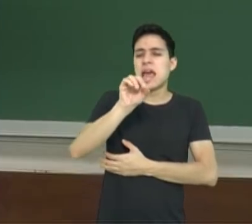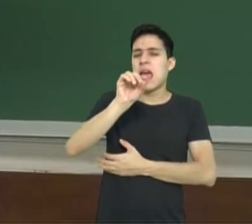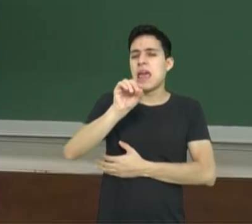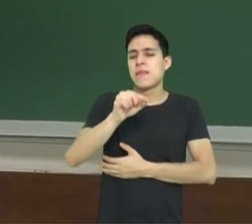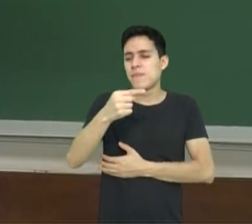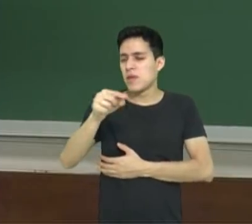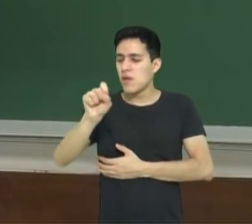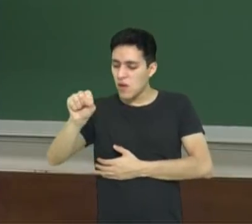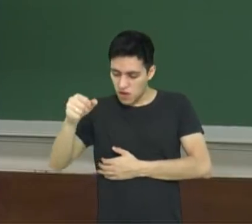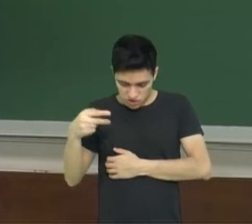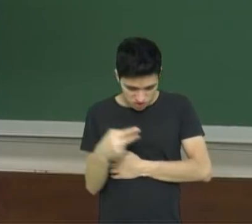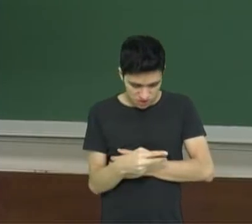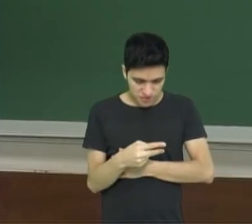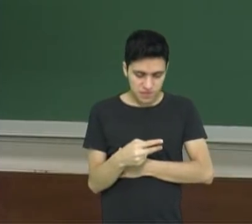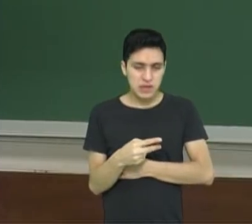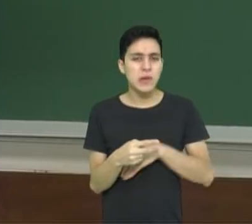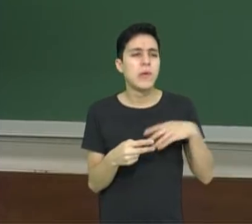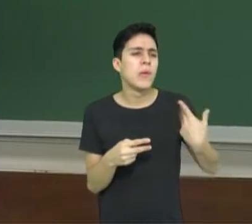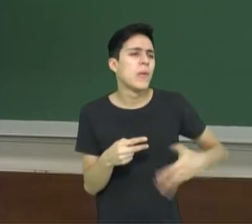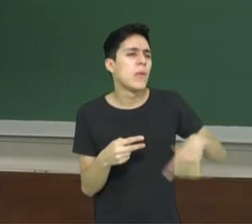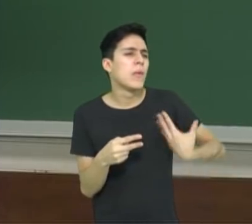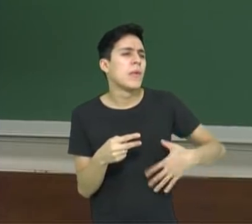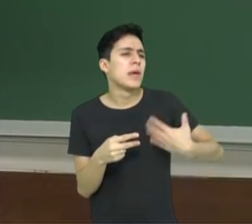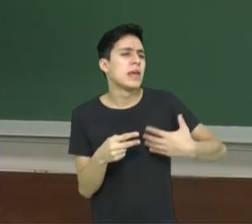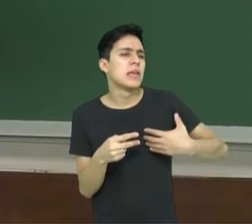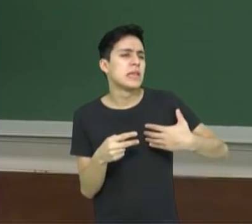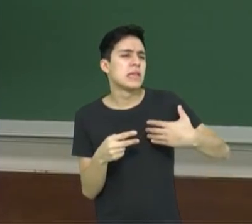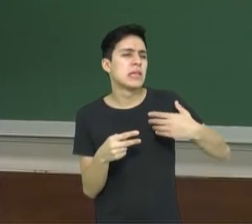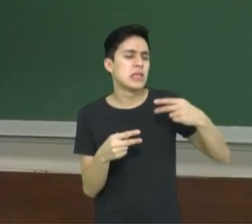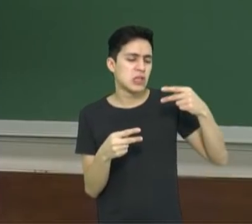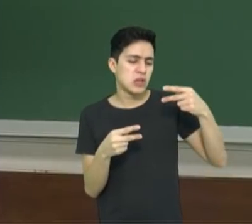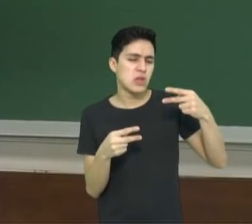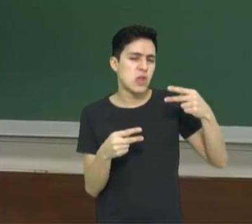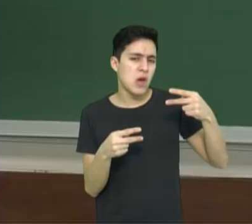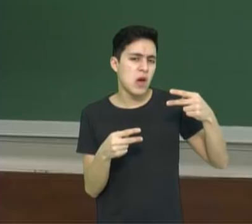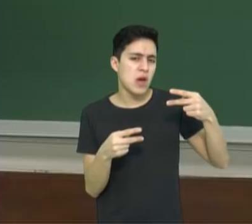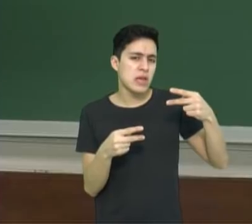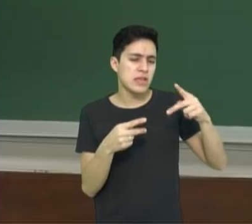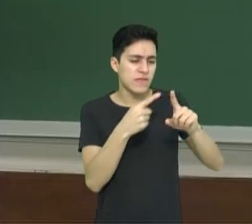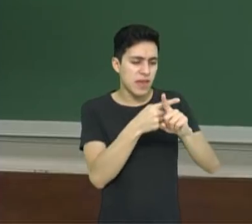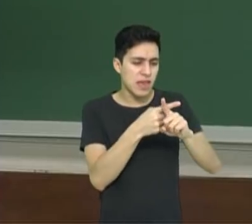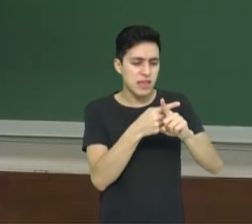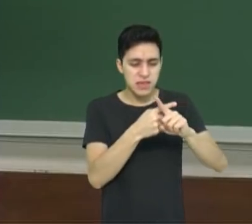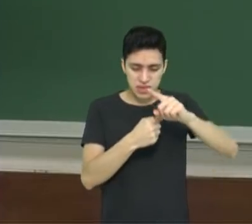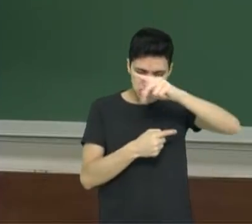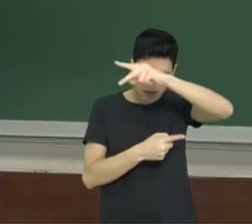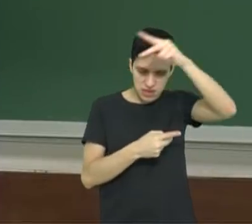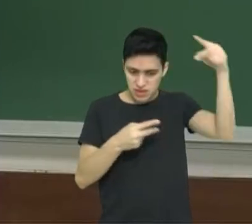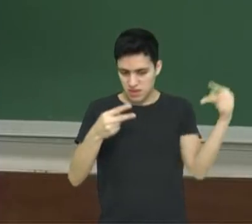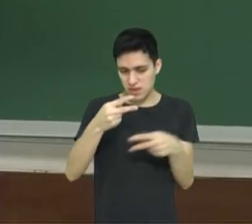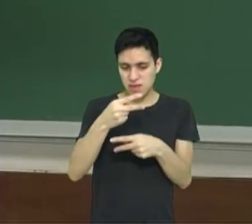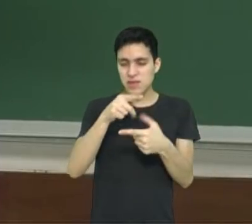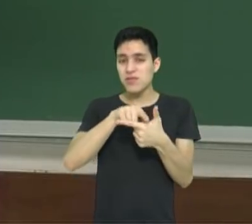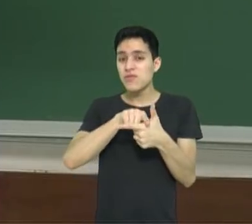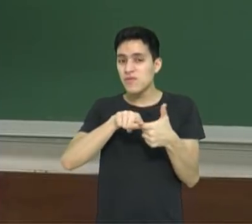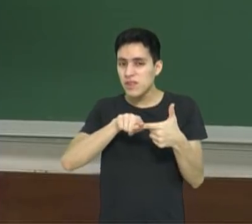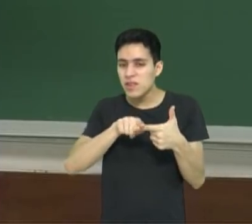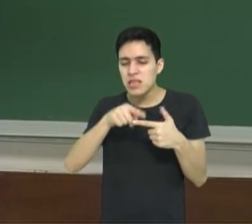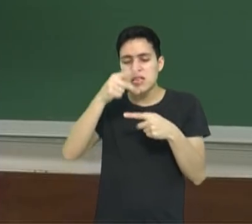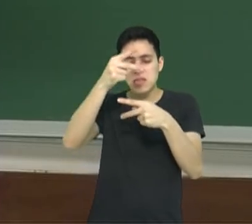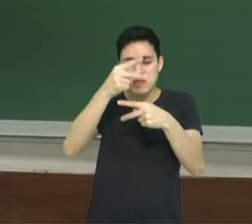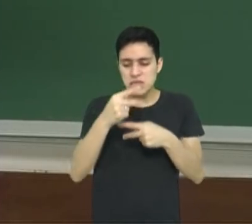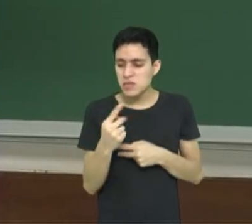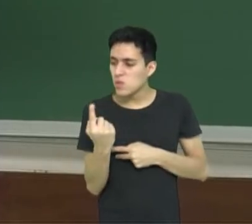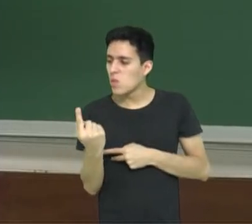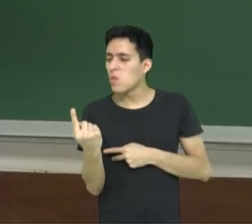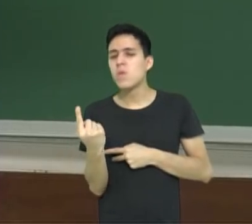fica 2. E esse 2 que está multiplicando passa dividindo. 2 dividido por 2,